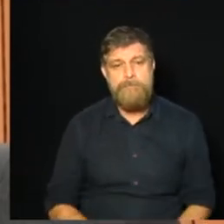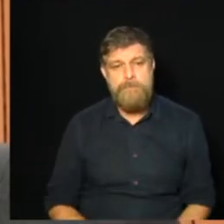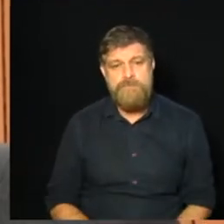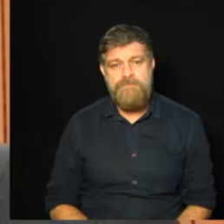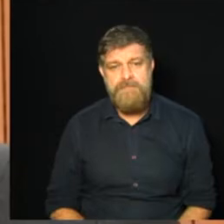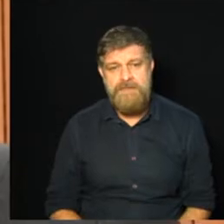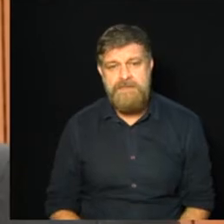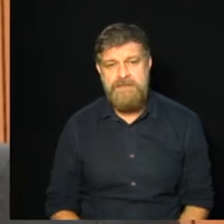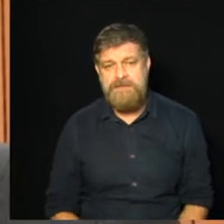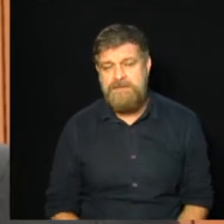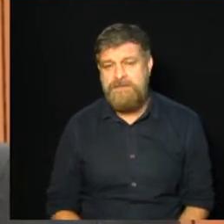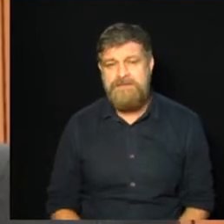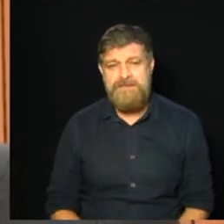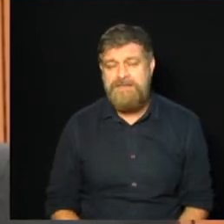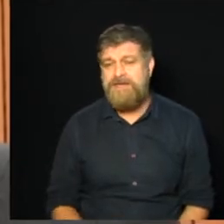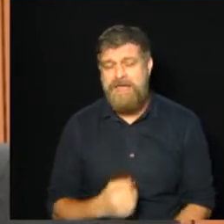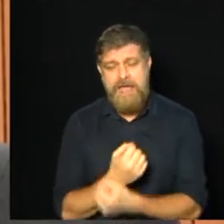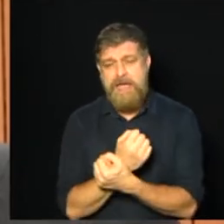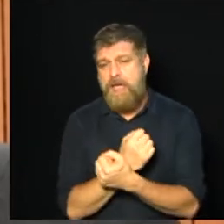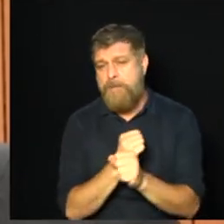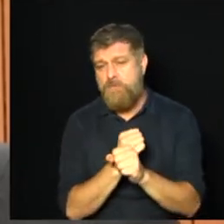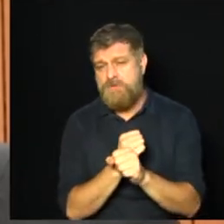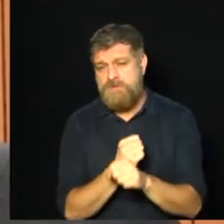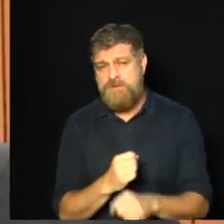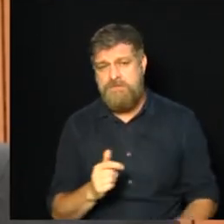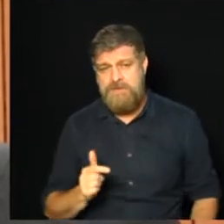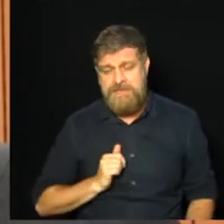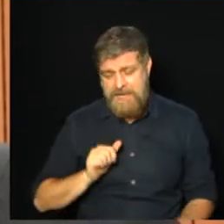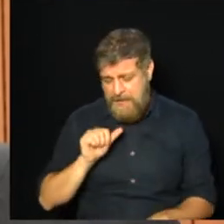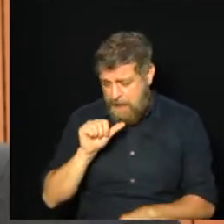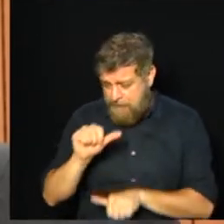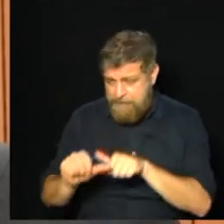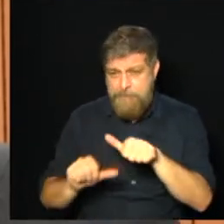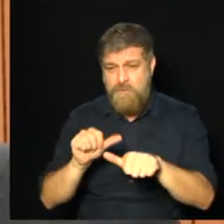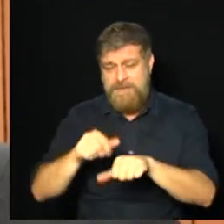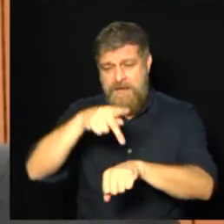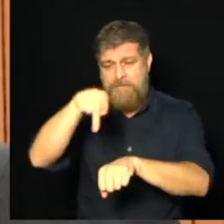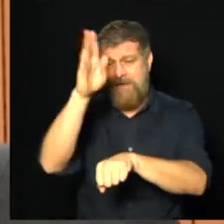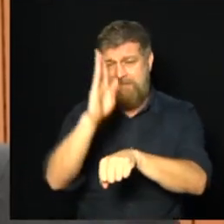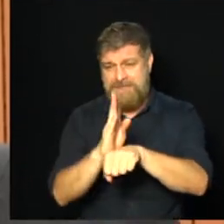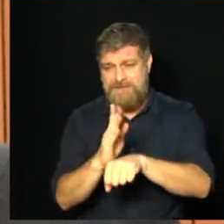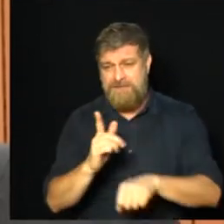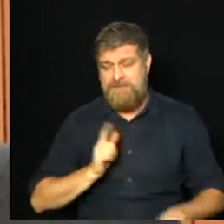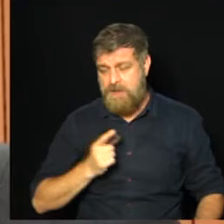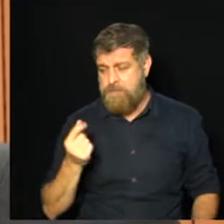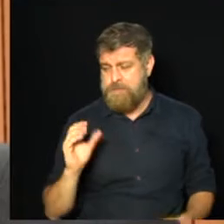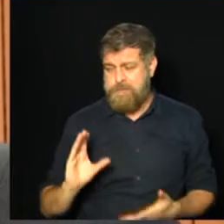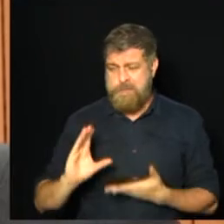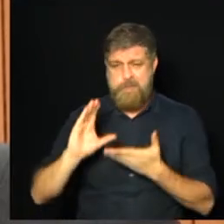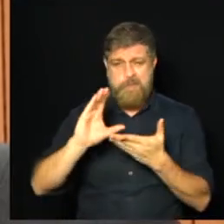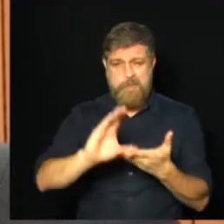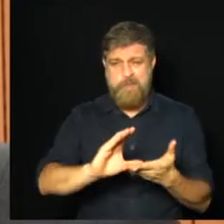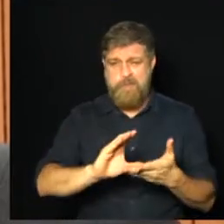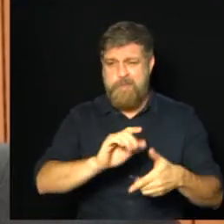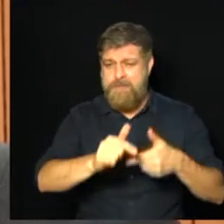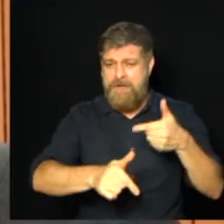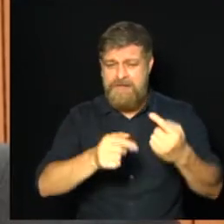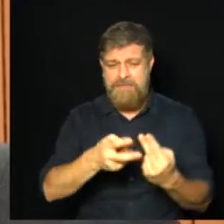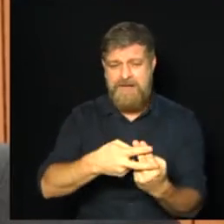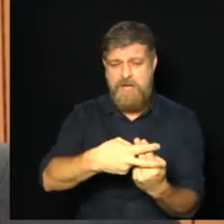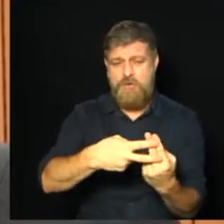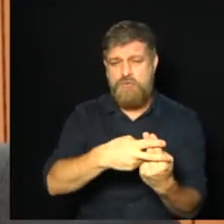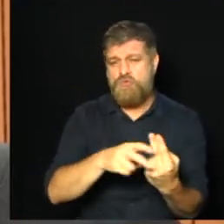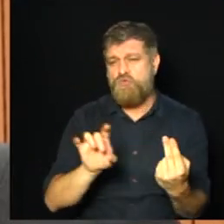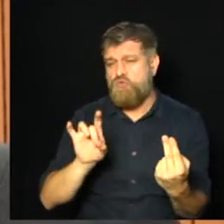Não vai ser possível, a menos que mude muito esse país, você ter orçamentação para trabalhar o SUS